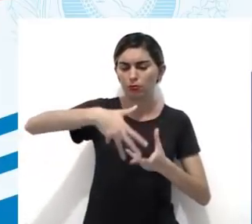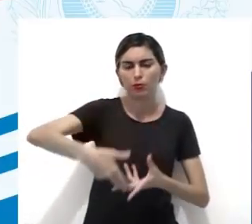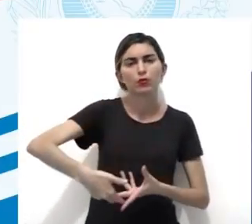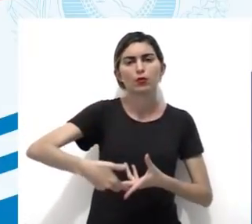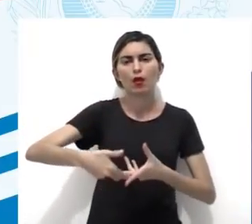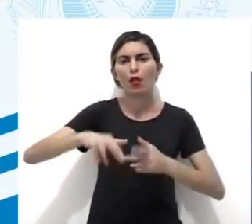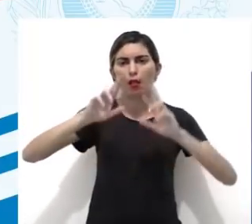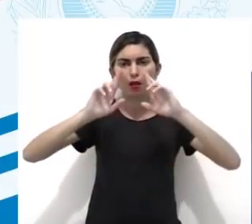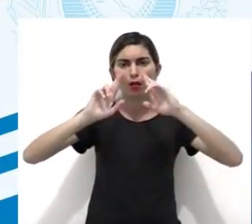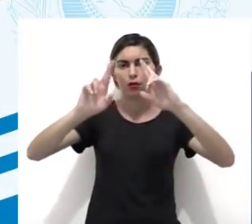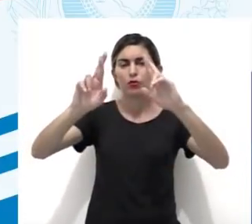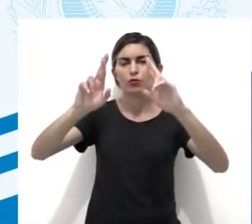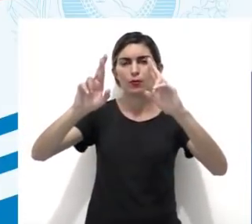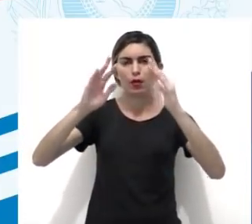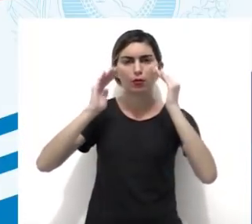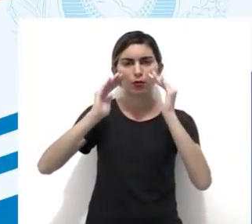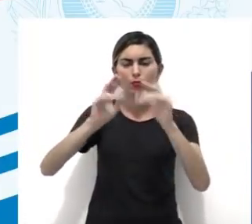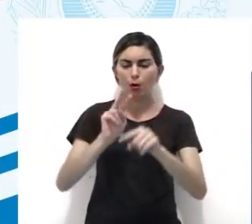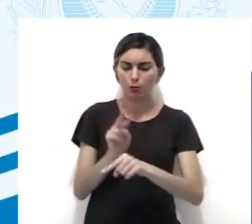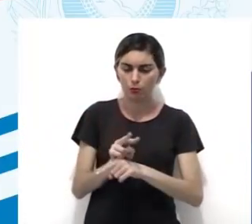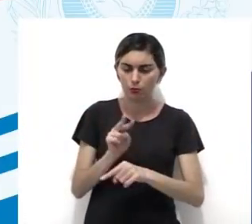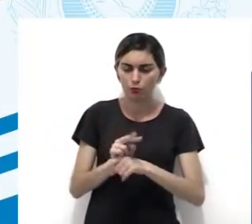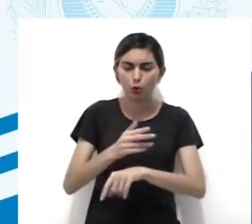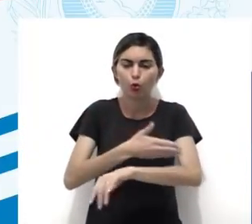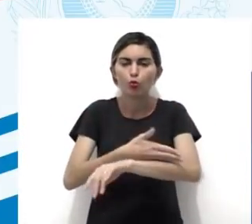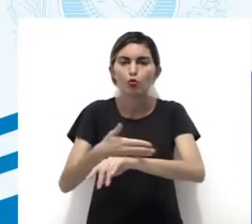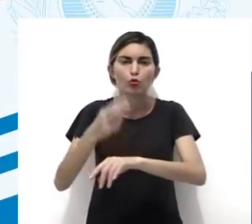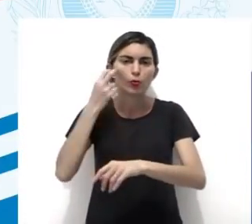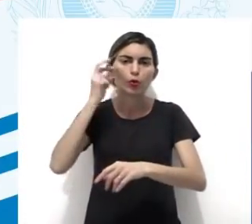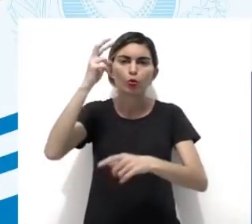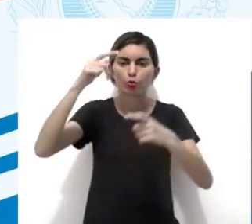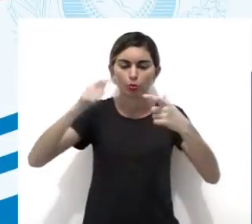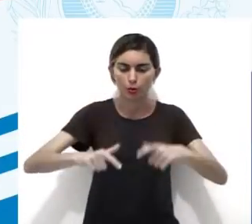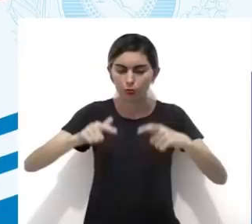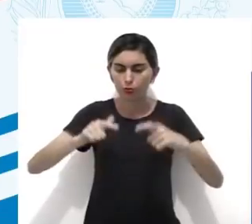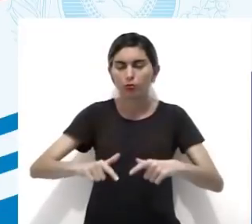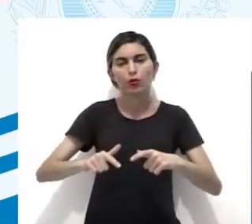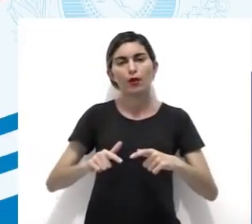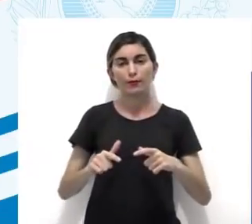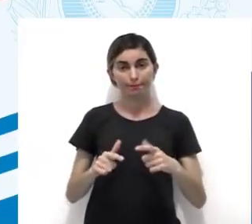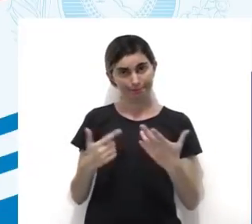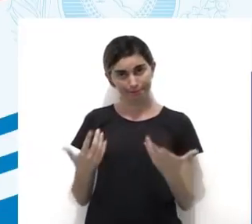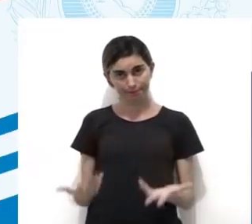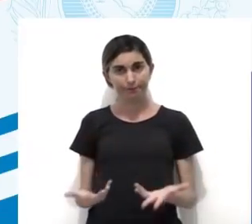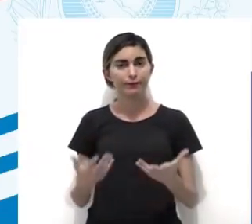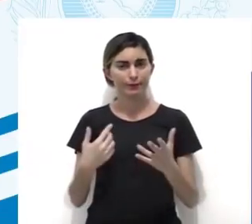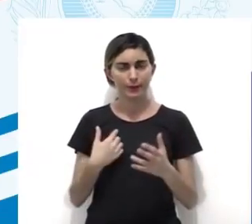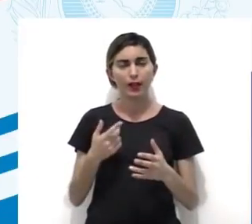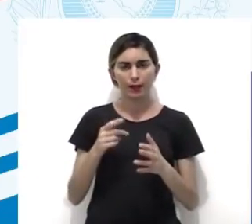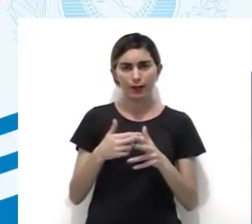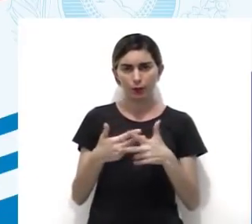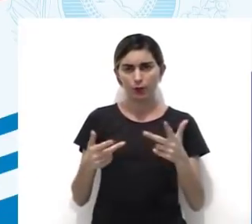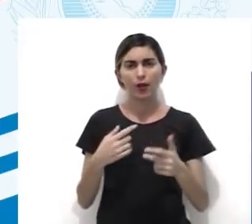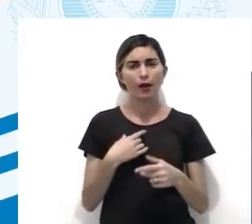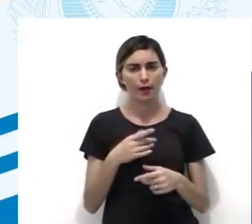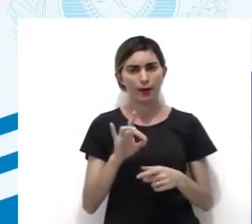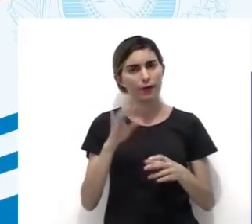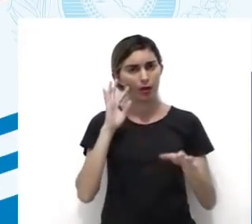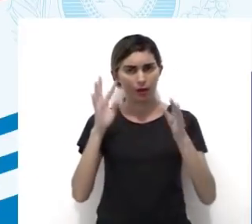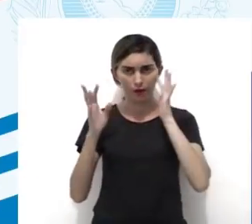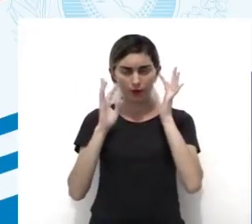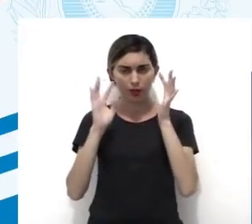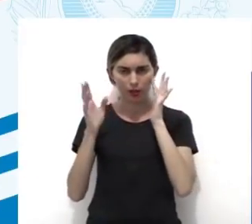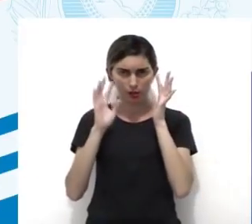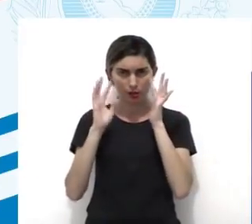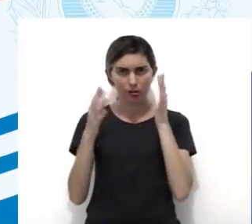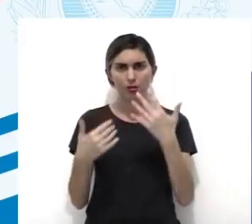ela respeita ou ela preserva esses costumes e cultura local? Essa é uma questão que a gente cabe fazer a